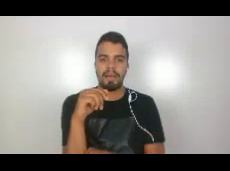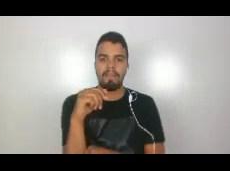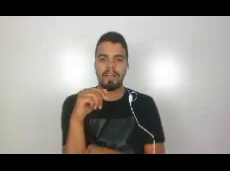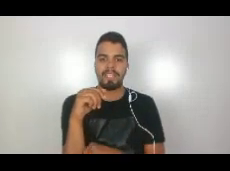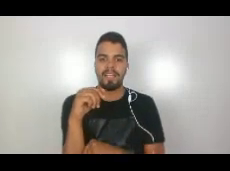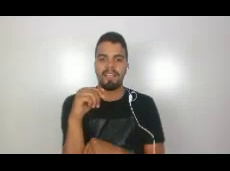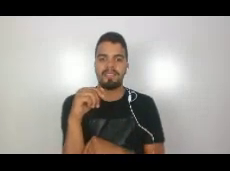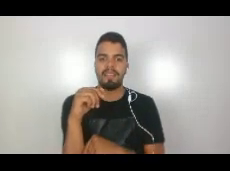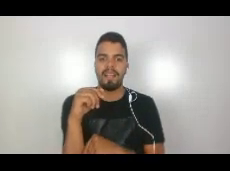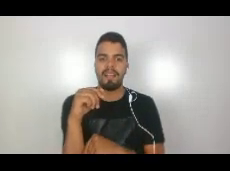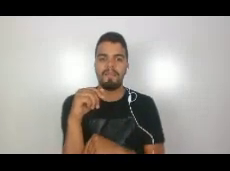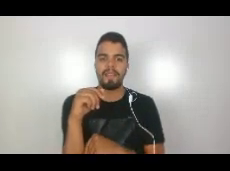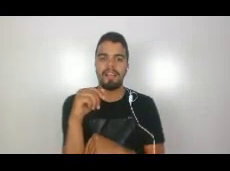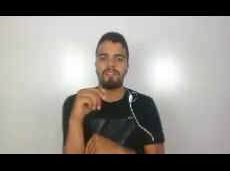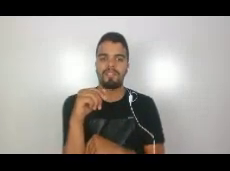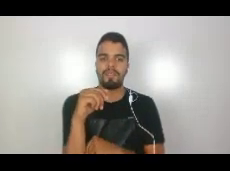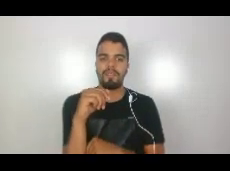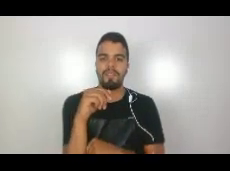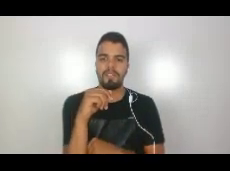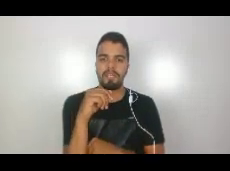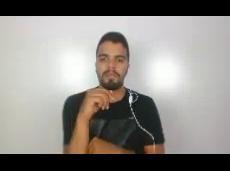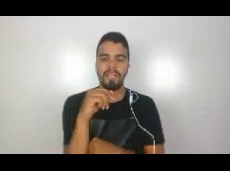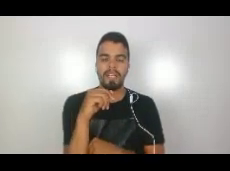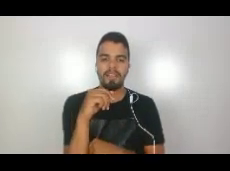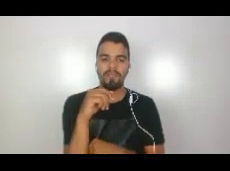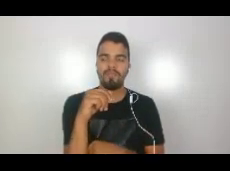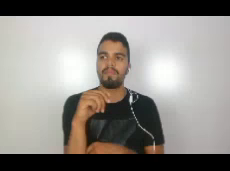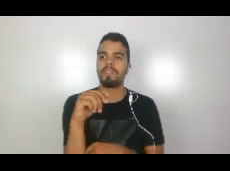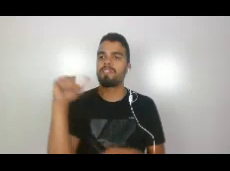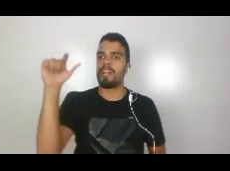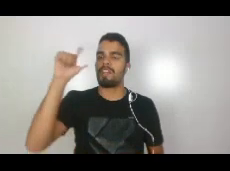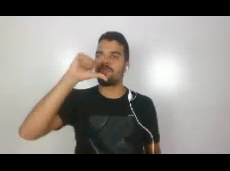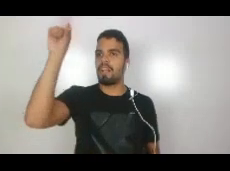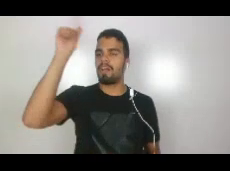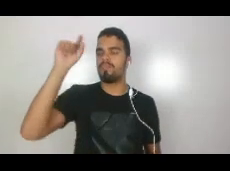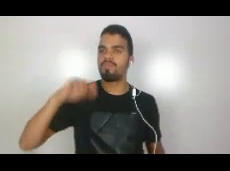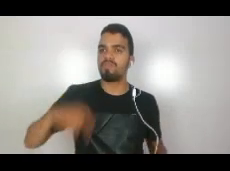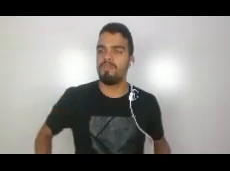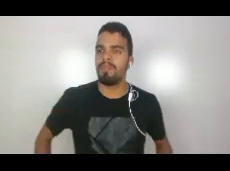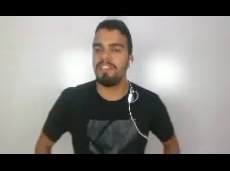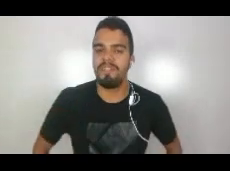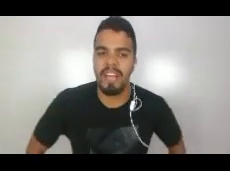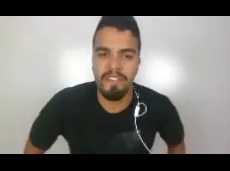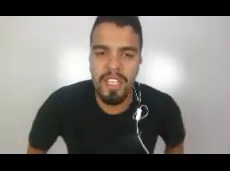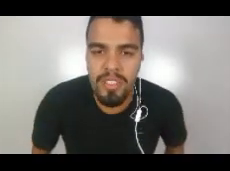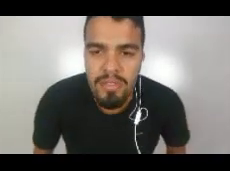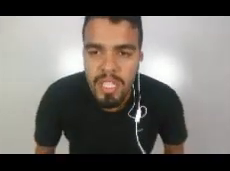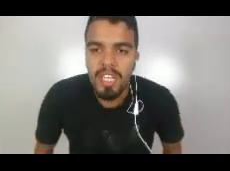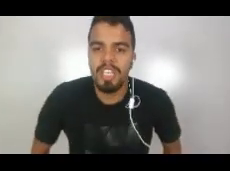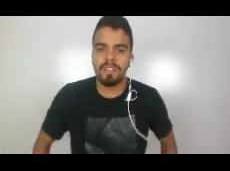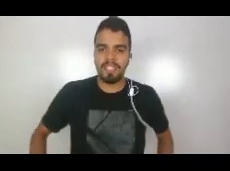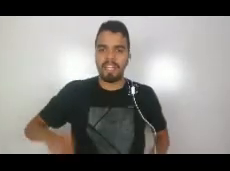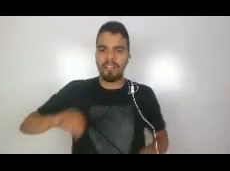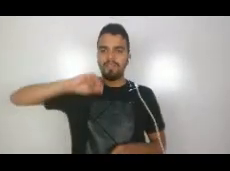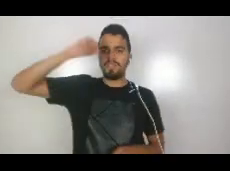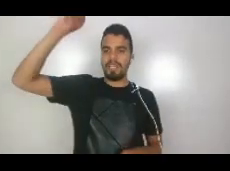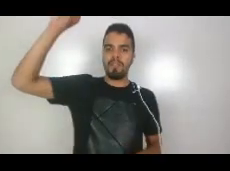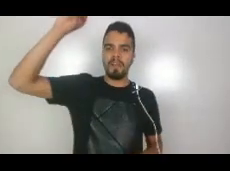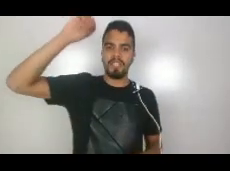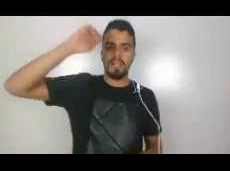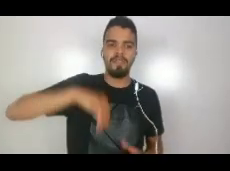basta acessar a página da galeria de celular, que consta o vídeo a ser publicado no YouTube. Então, seleciona lá o YouTube, enviar vídeo, e